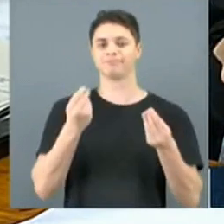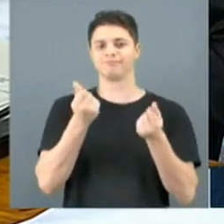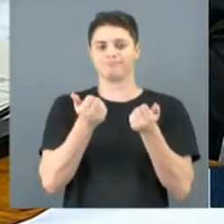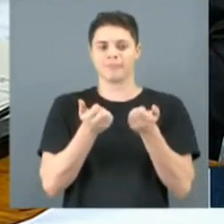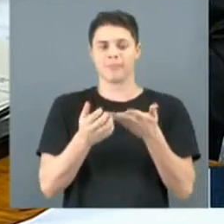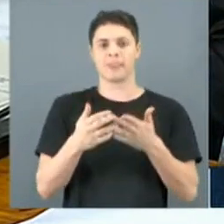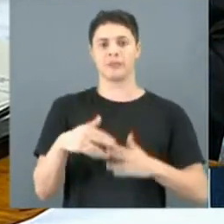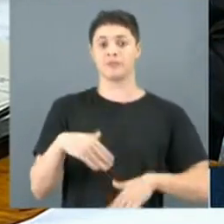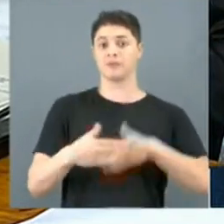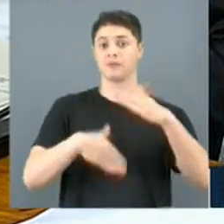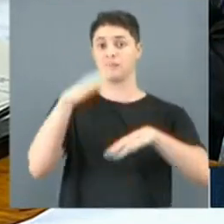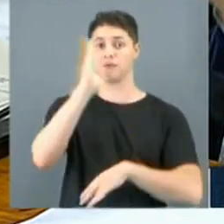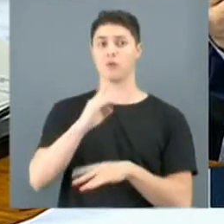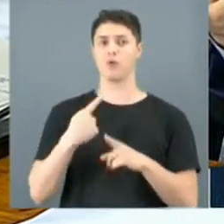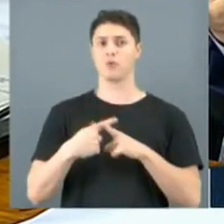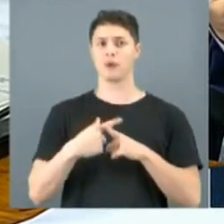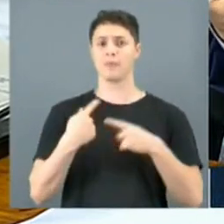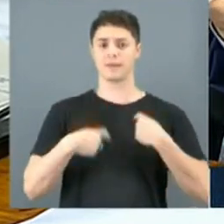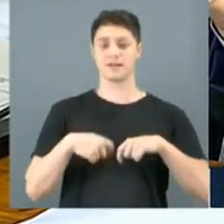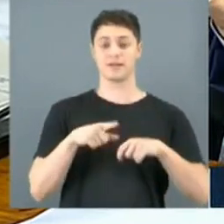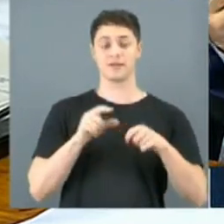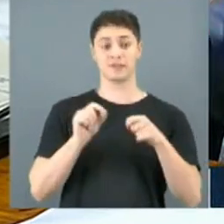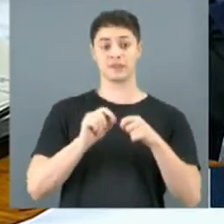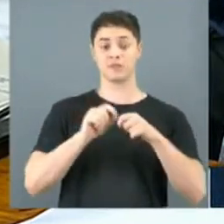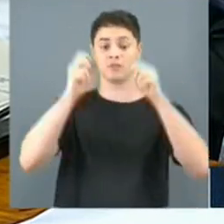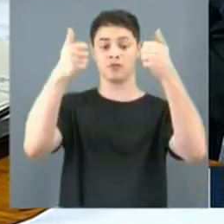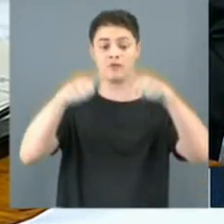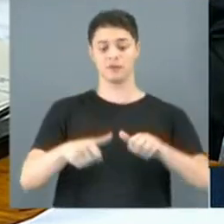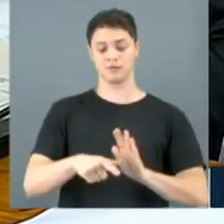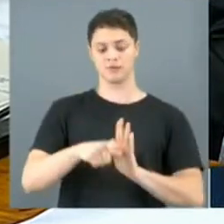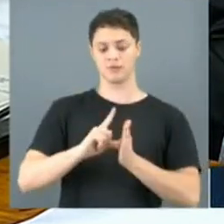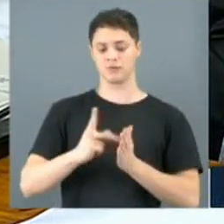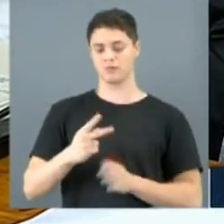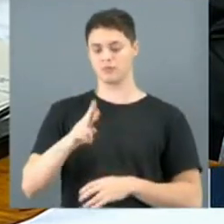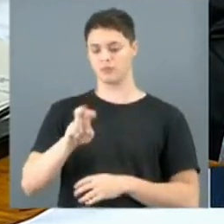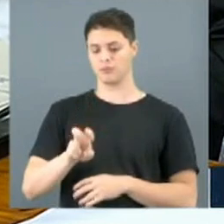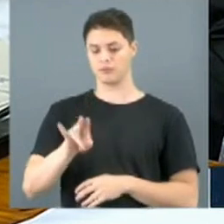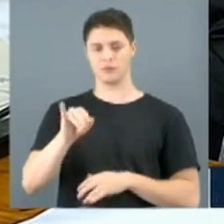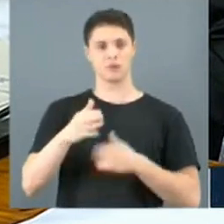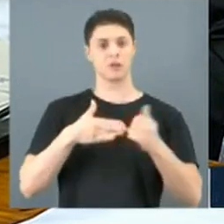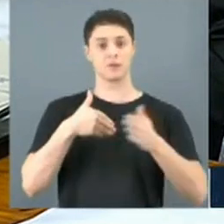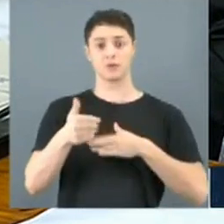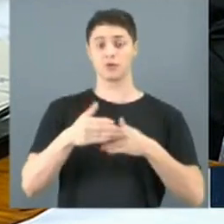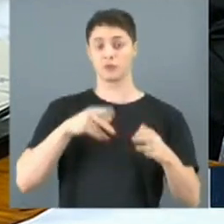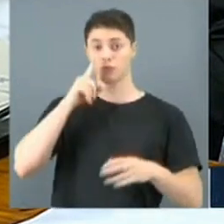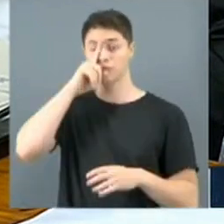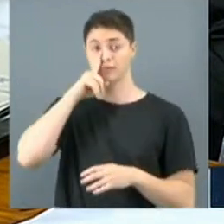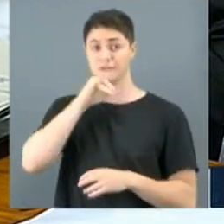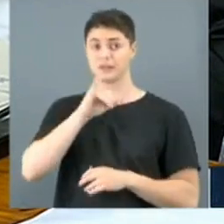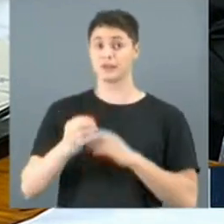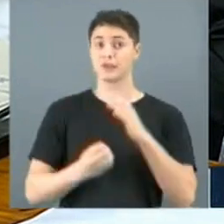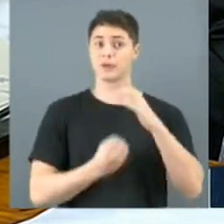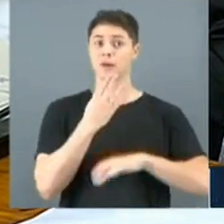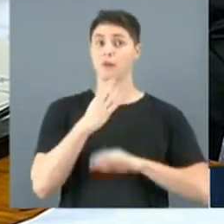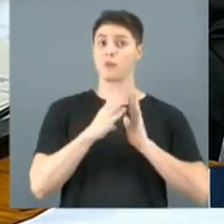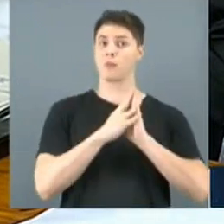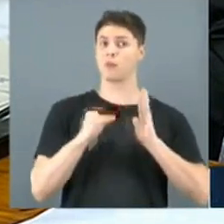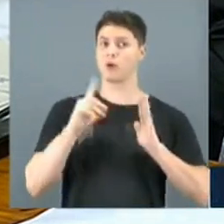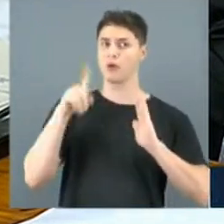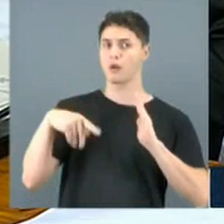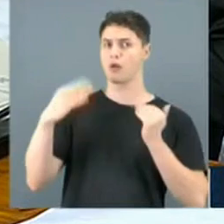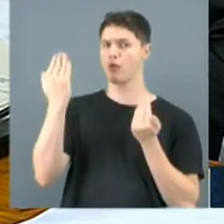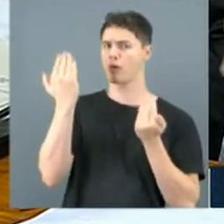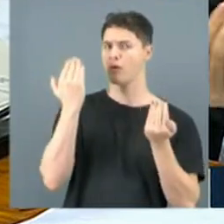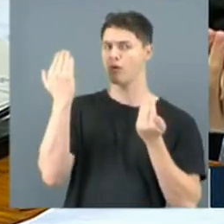na medida em que eles precisam fazer uma avaliação prévia de modelos independentemente do risco. Então, se você faz um modelo que compara